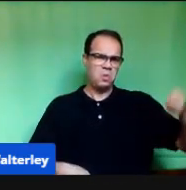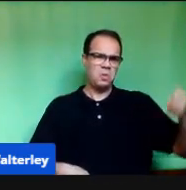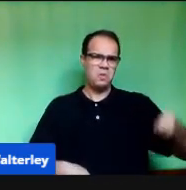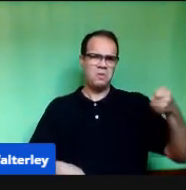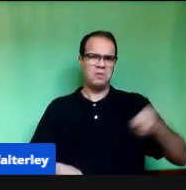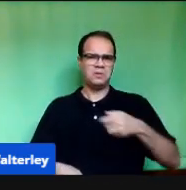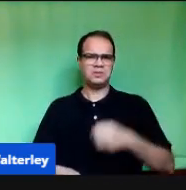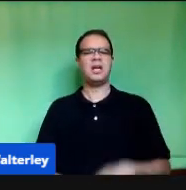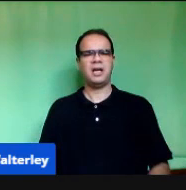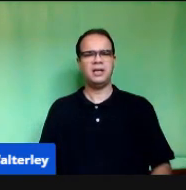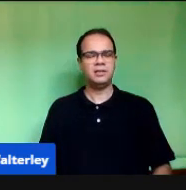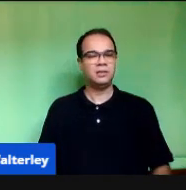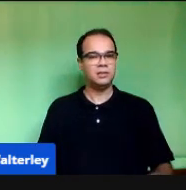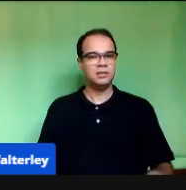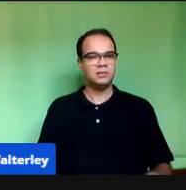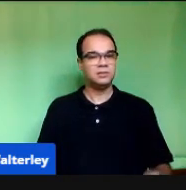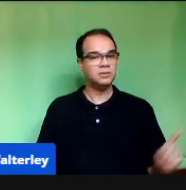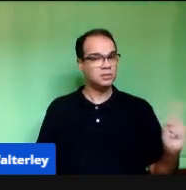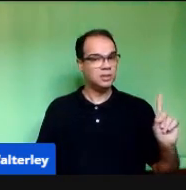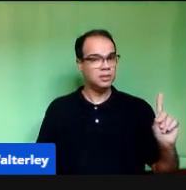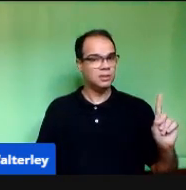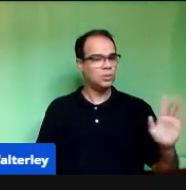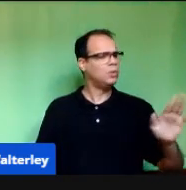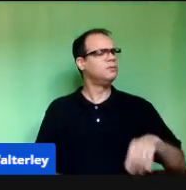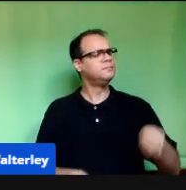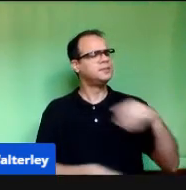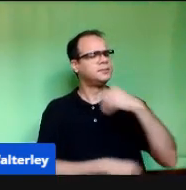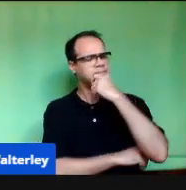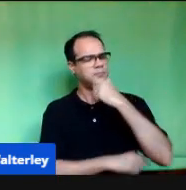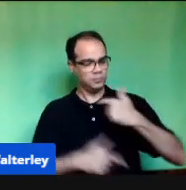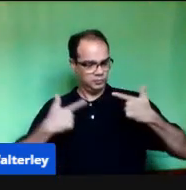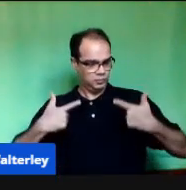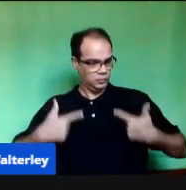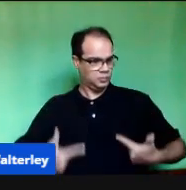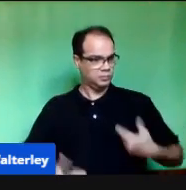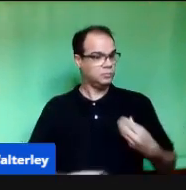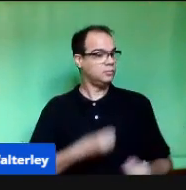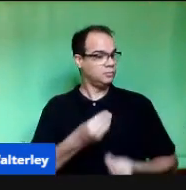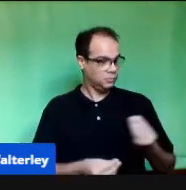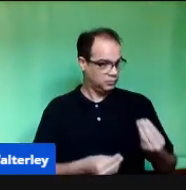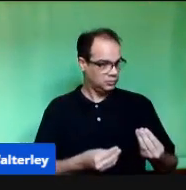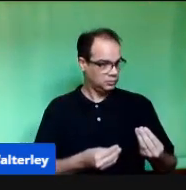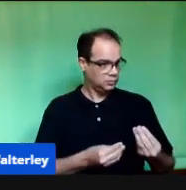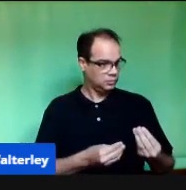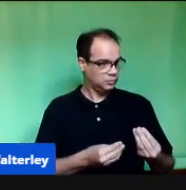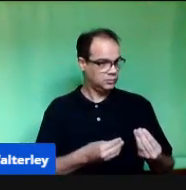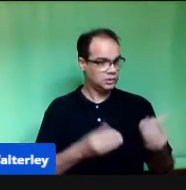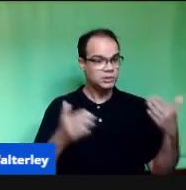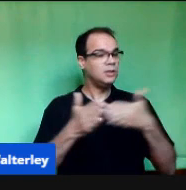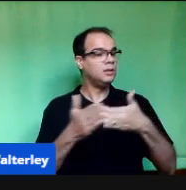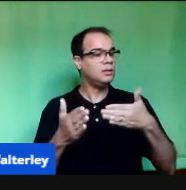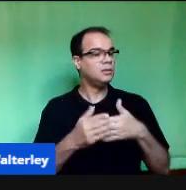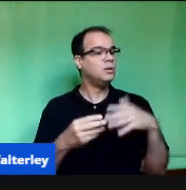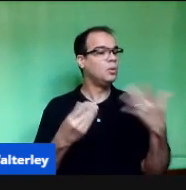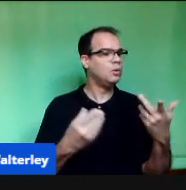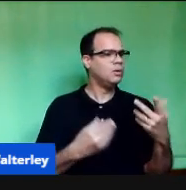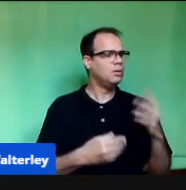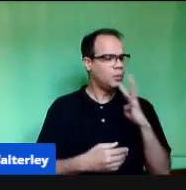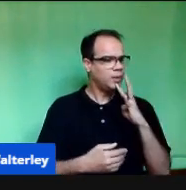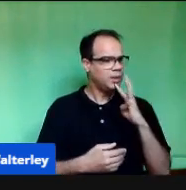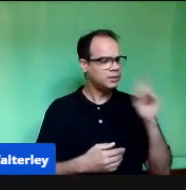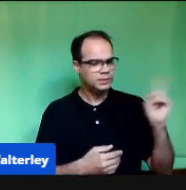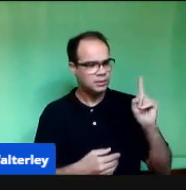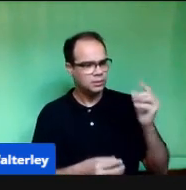para esse adolescente que ele precisa conhecer o seu corpo, respeitar os seus limites, ter informação sobre isso e assim